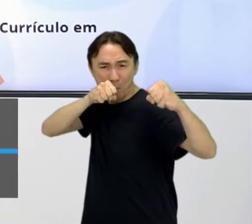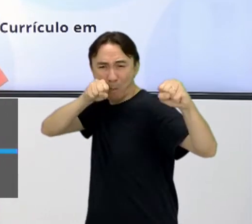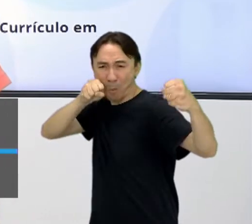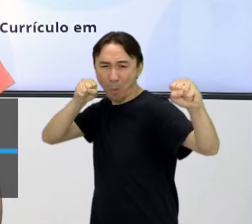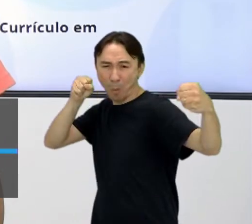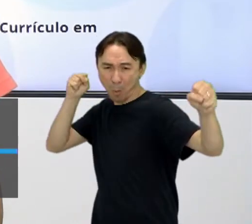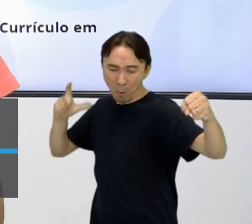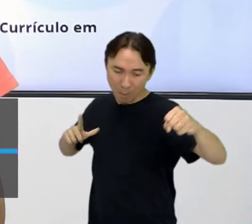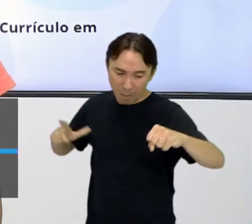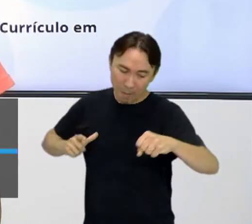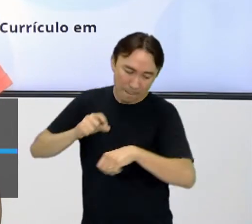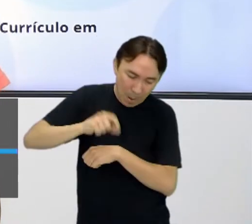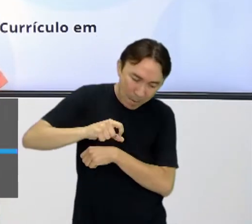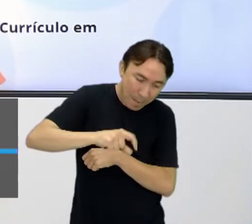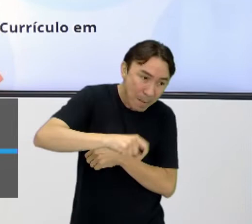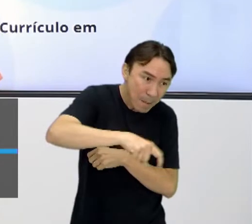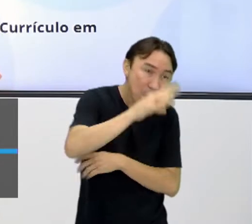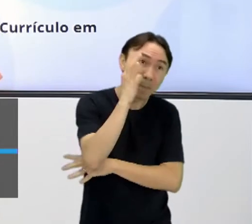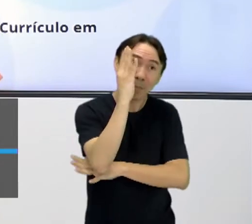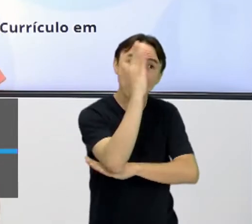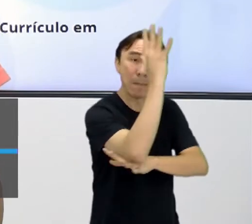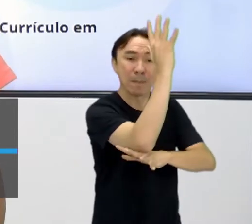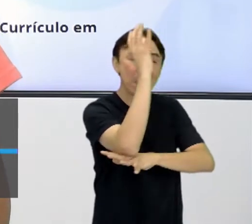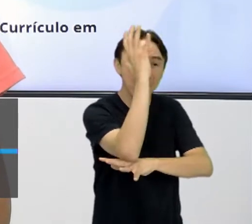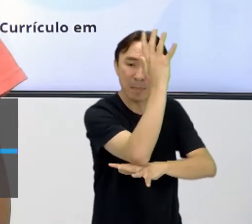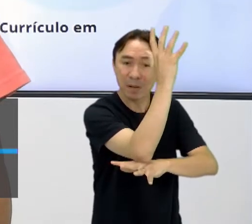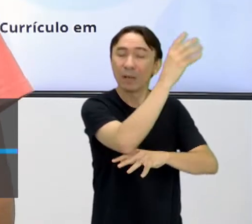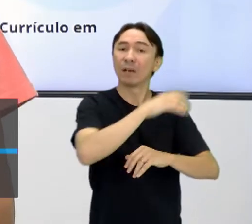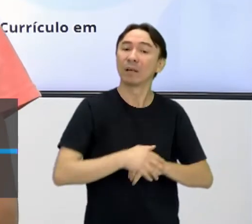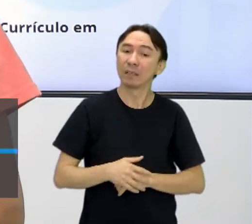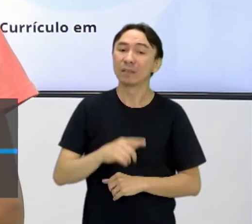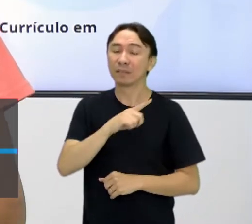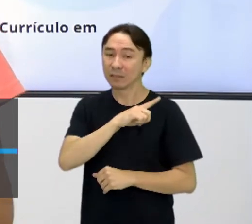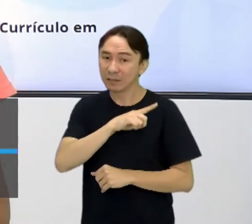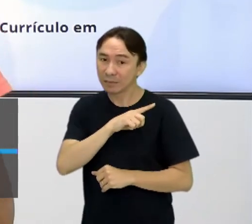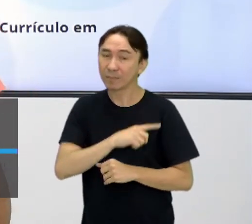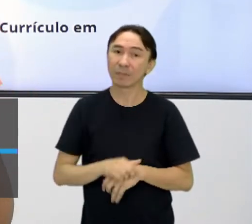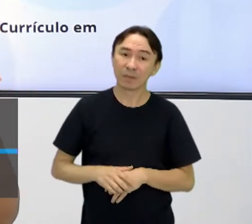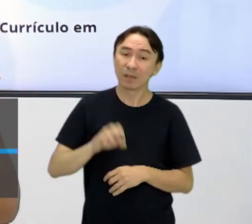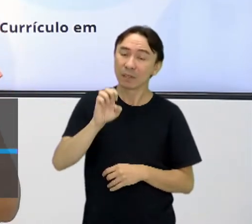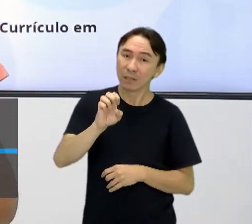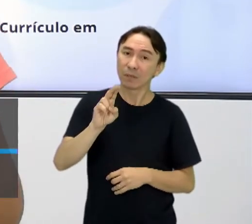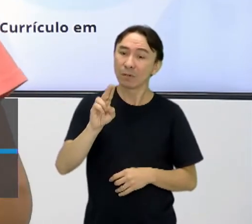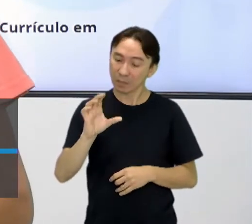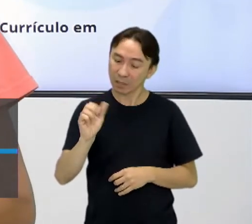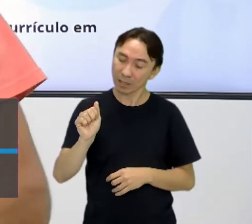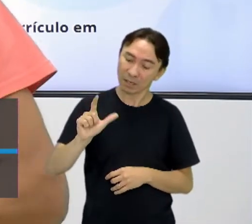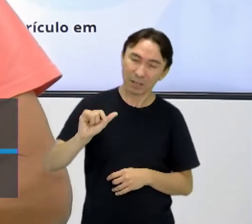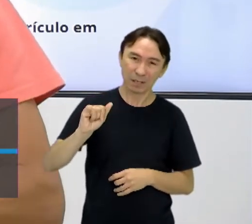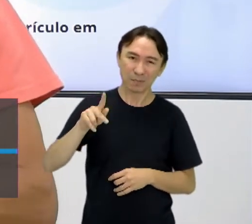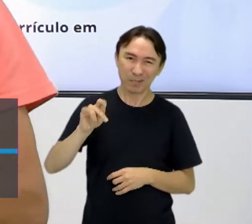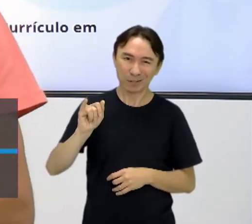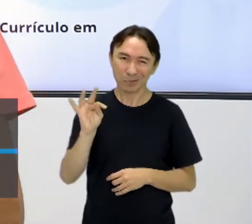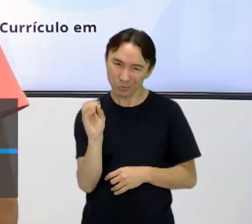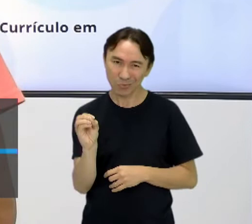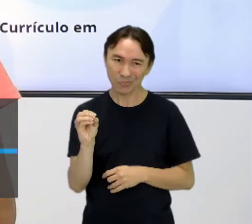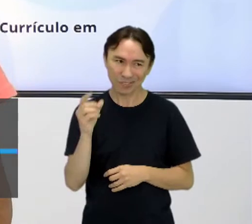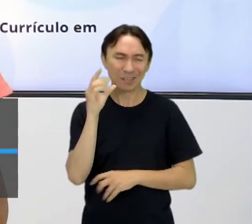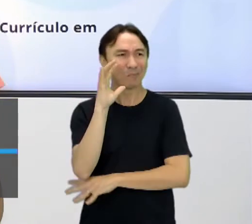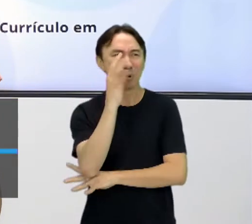de eucalipto. E eucalipto consome muita água, né? Então veja assim, tá? Toda uma questão, né? Tem a